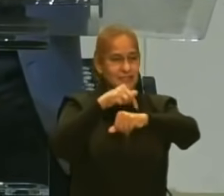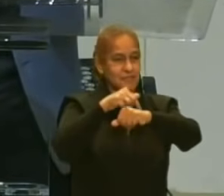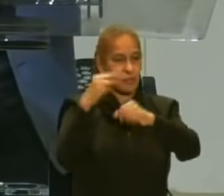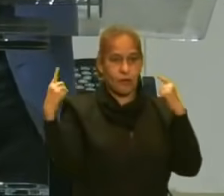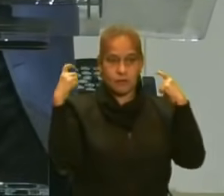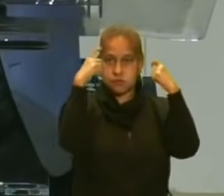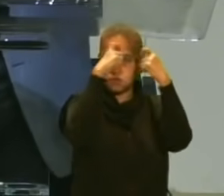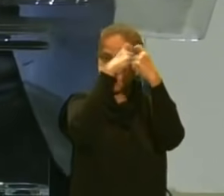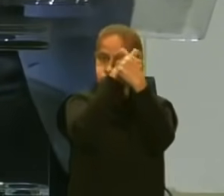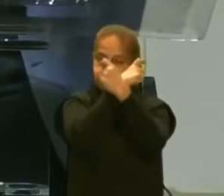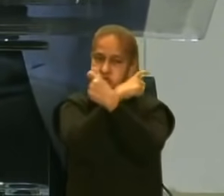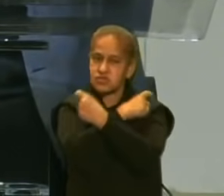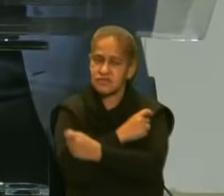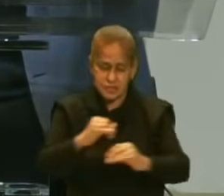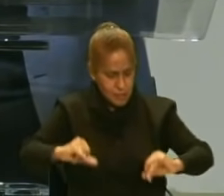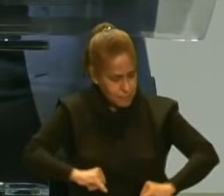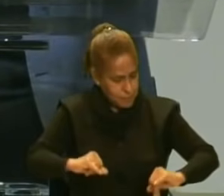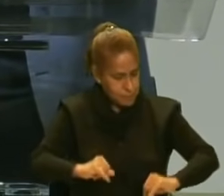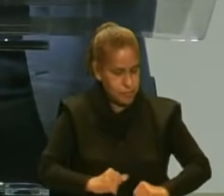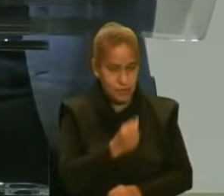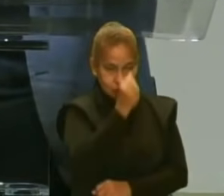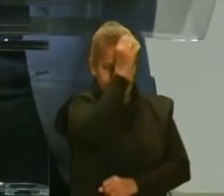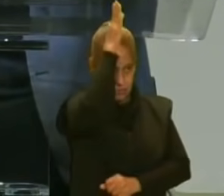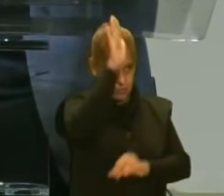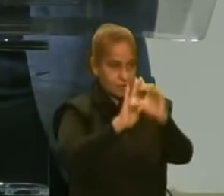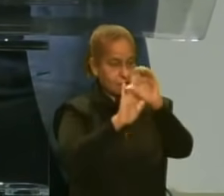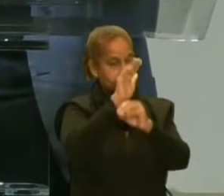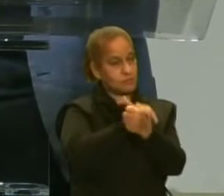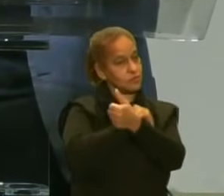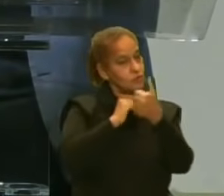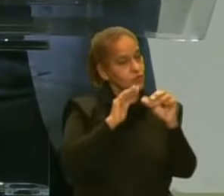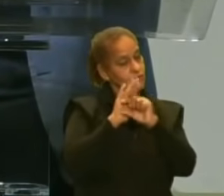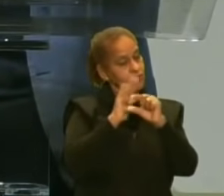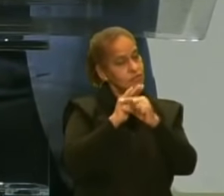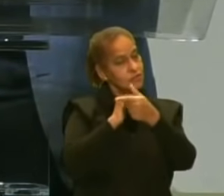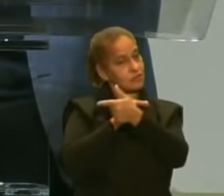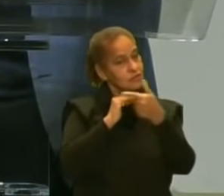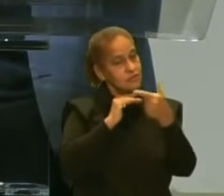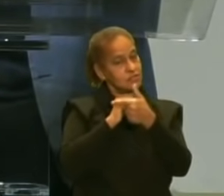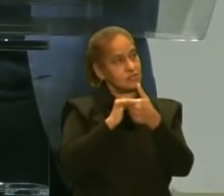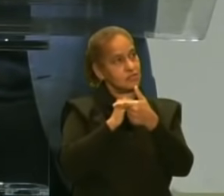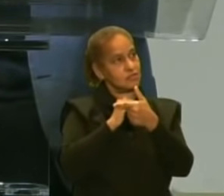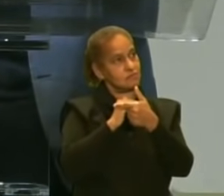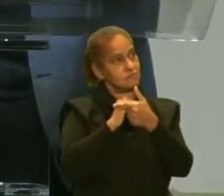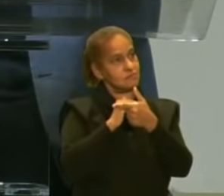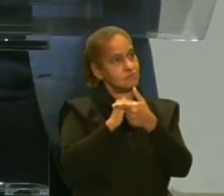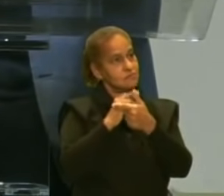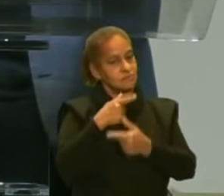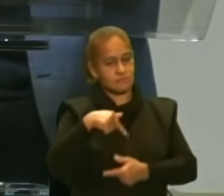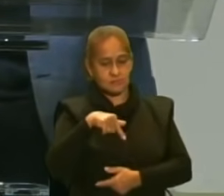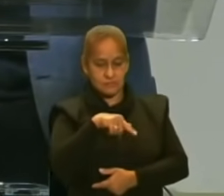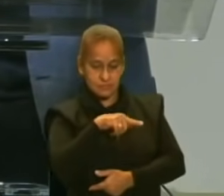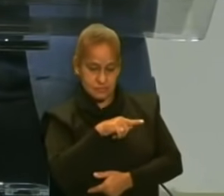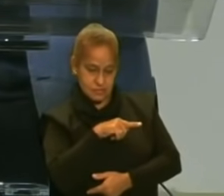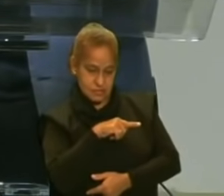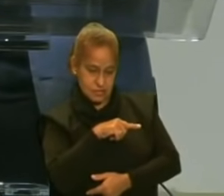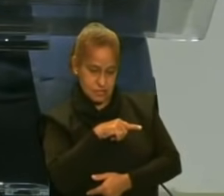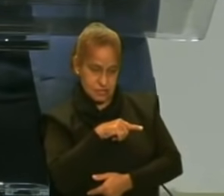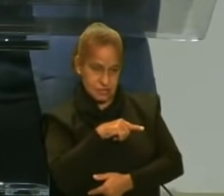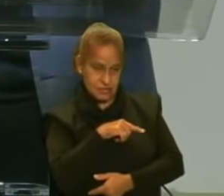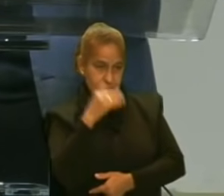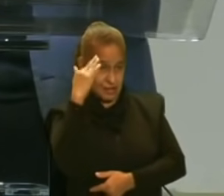terrível? E aí Romanos capítulo 1, versículos 22 em diante diz assim: dizendo-se sábios,